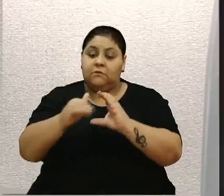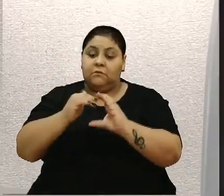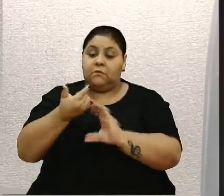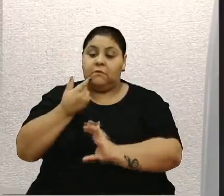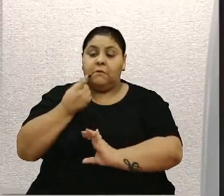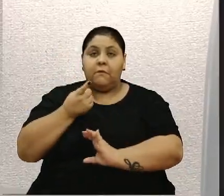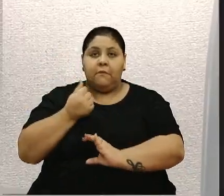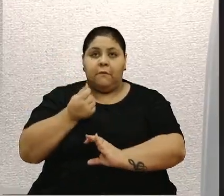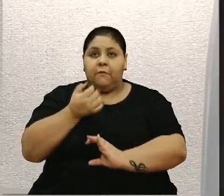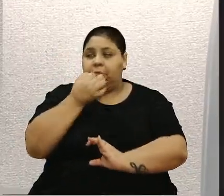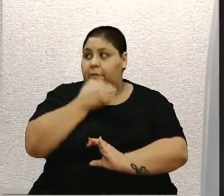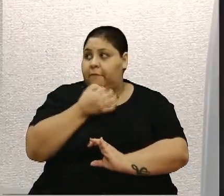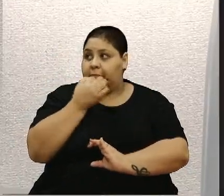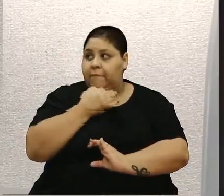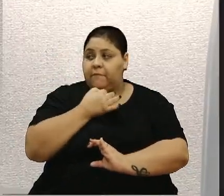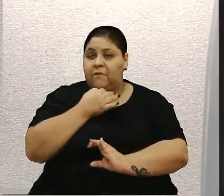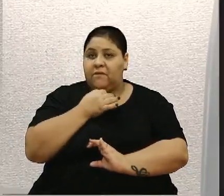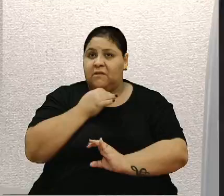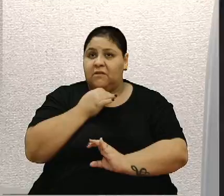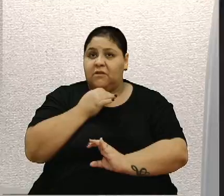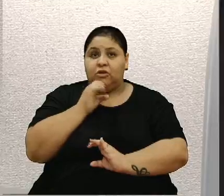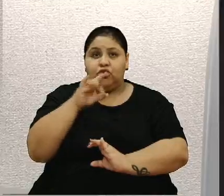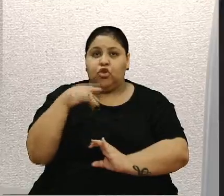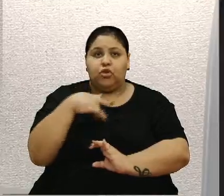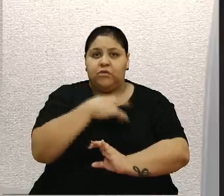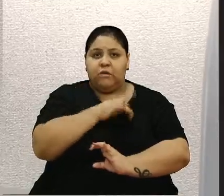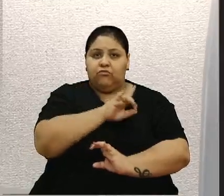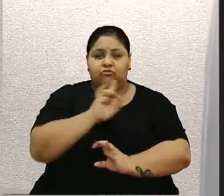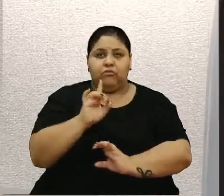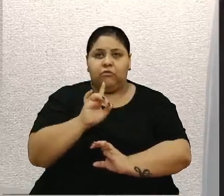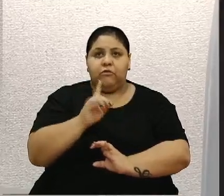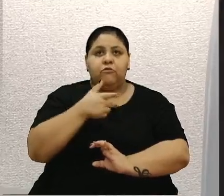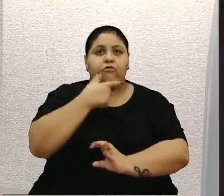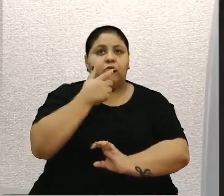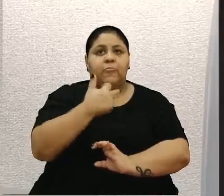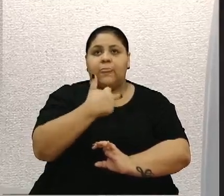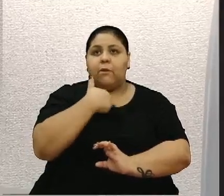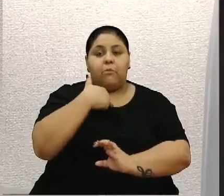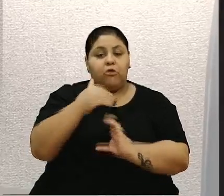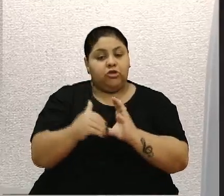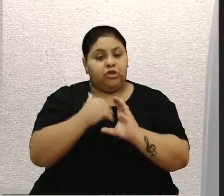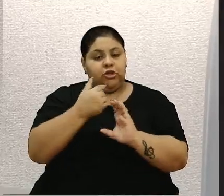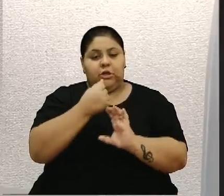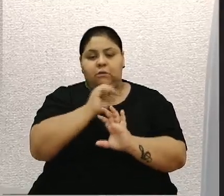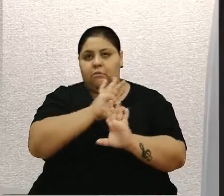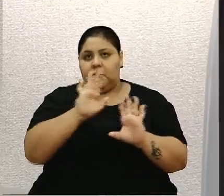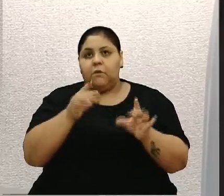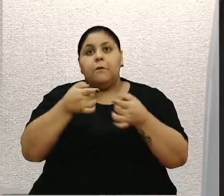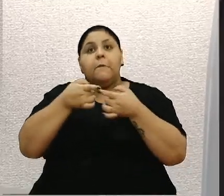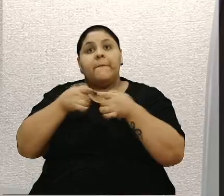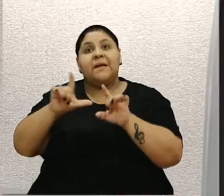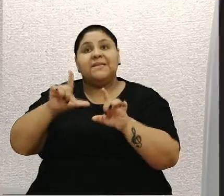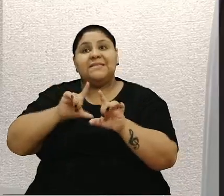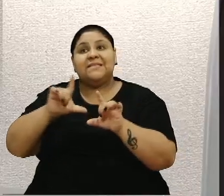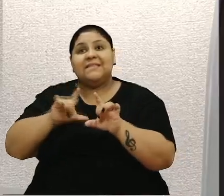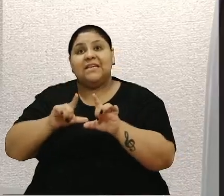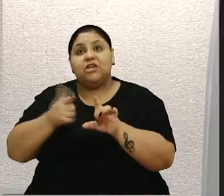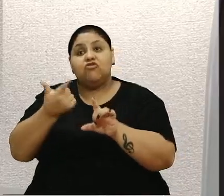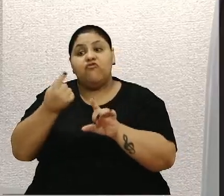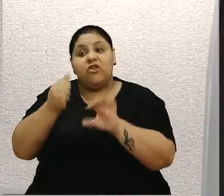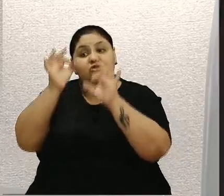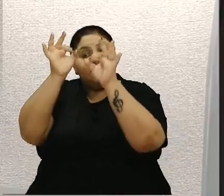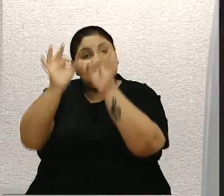do Sul, principalmente na saúde. A gente não está dizendo não é bom que venha verbas. Porém, tem que vir a quantidade correta